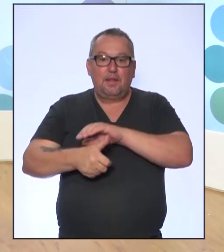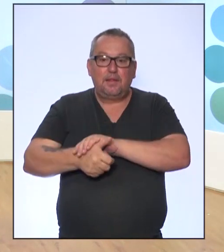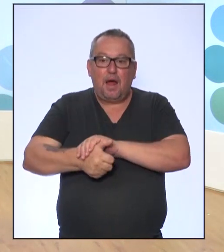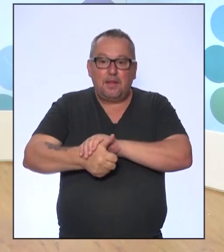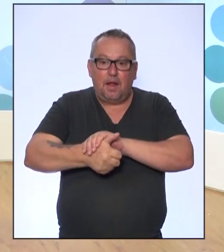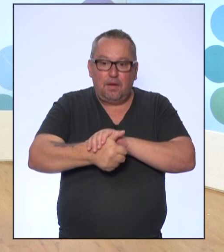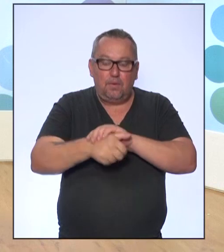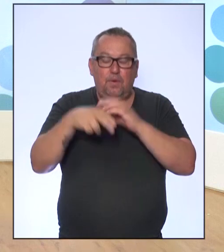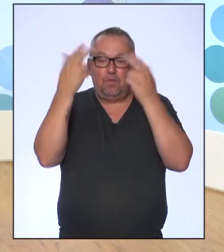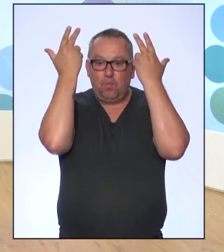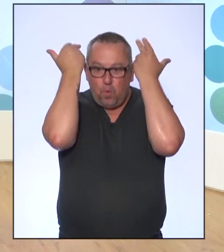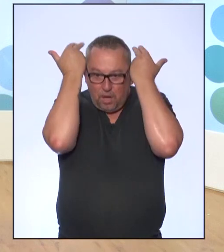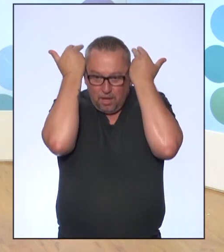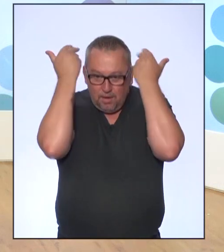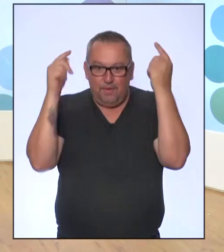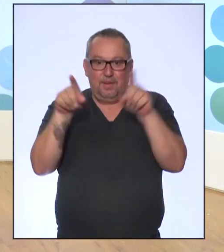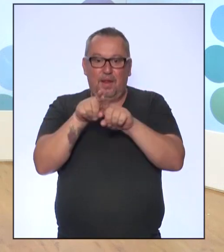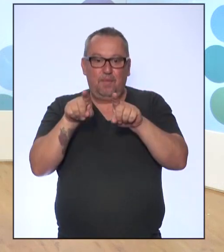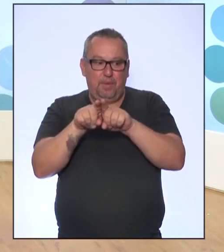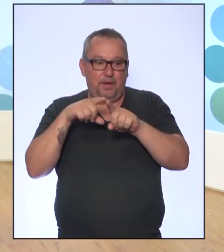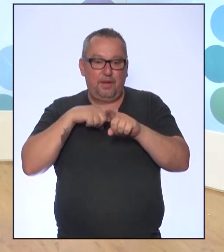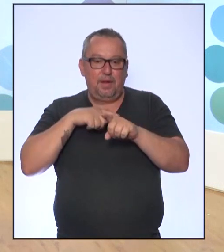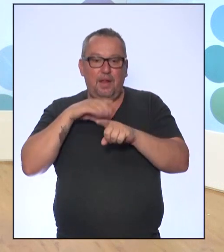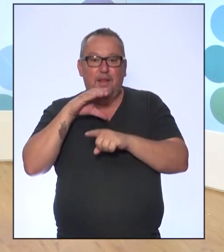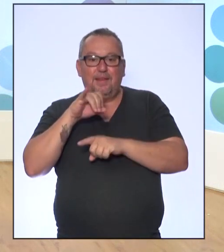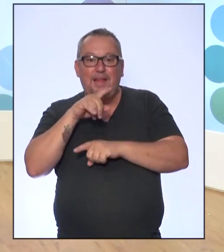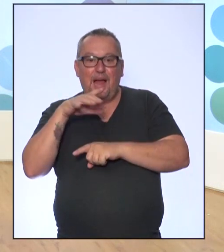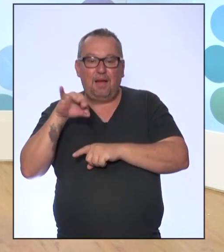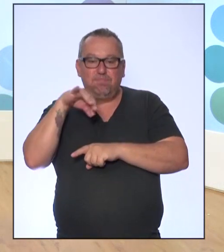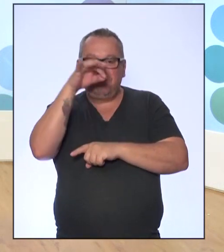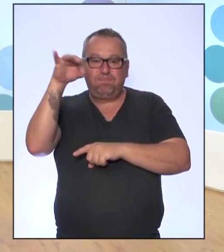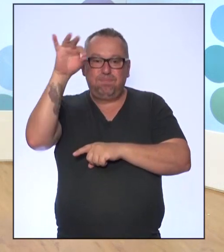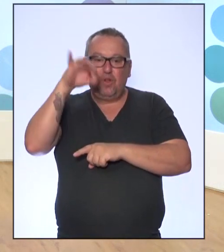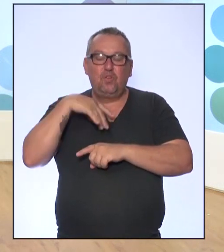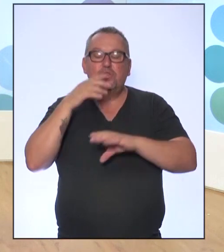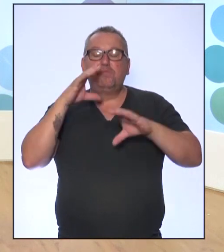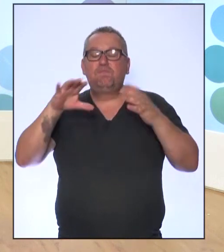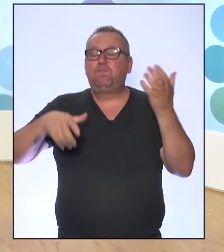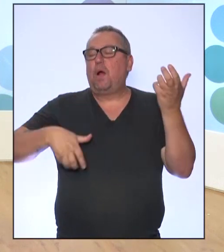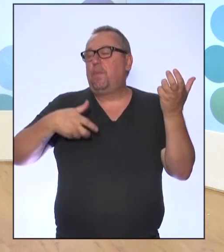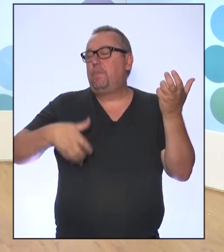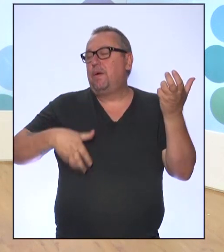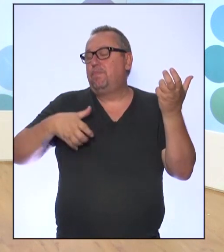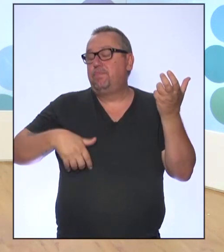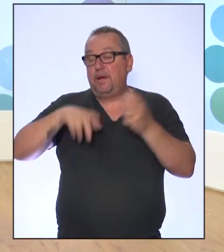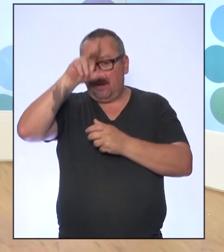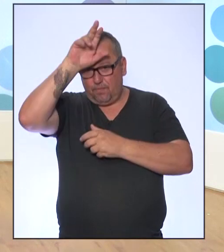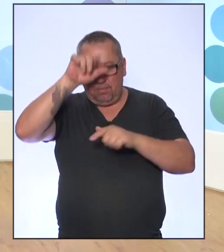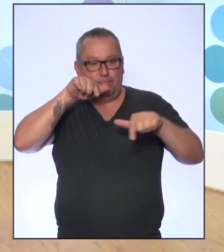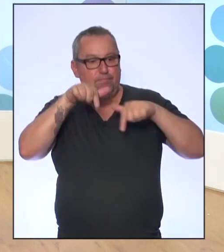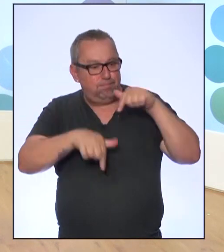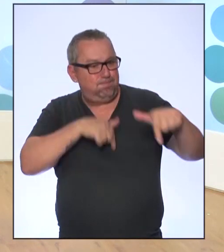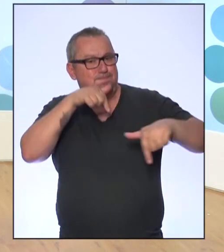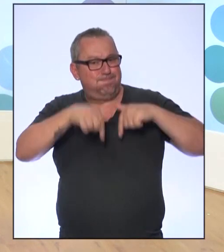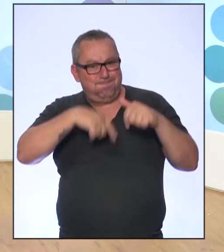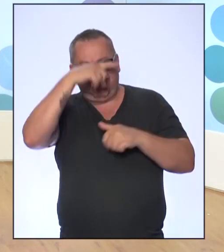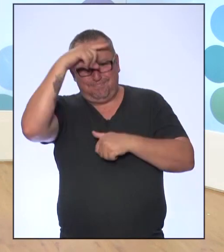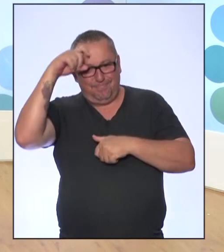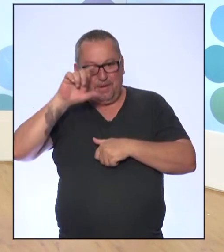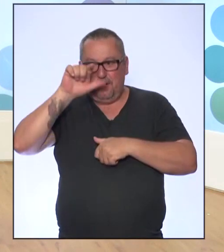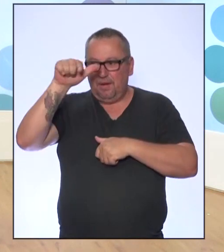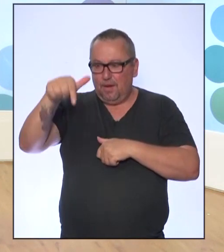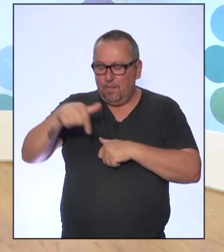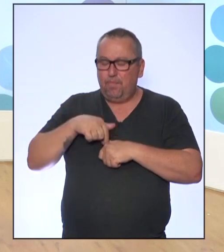Isso, exatamente. A cigarra, né? Que a cigarra só cantava e a formiga só trabalhava. Aí a cigarra acaba